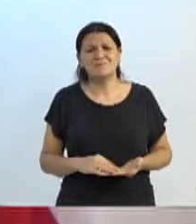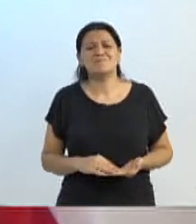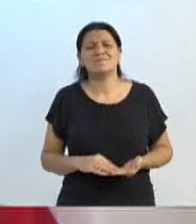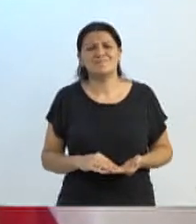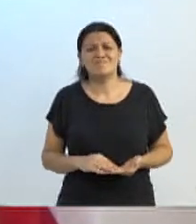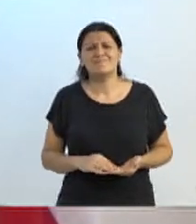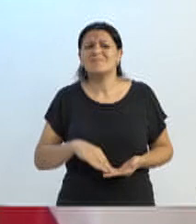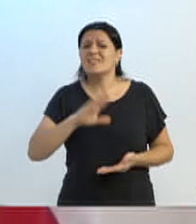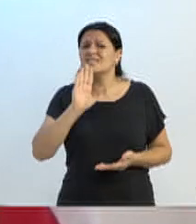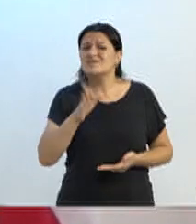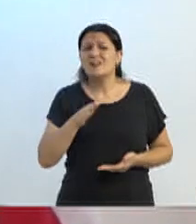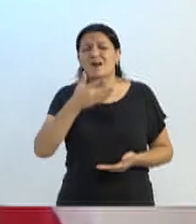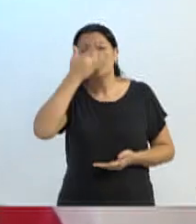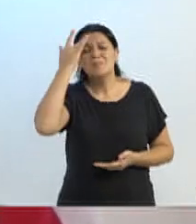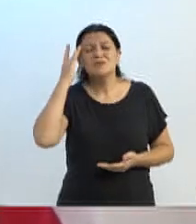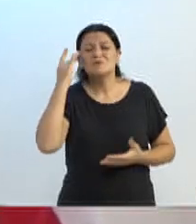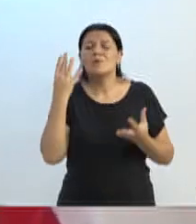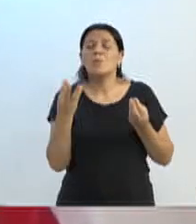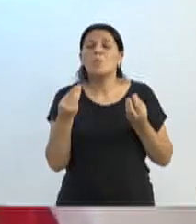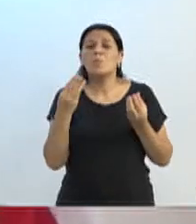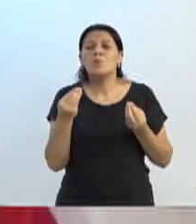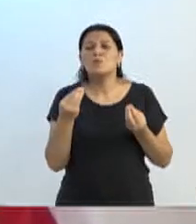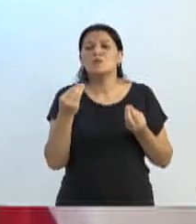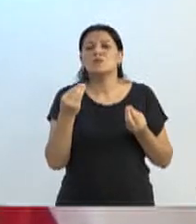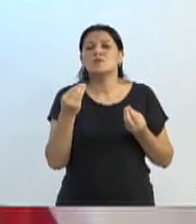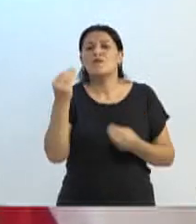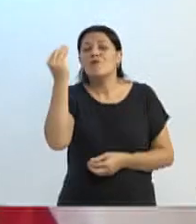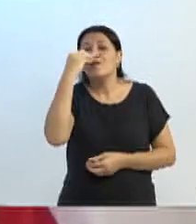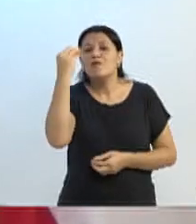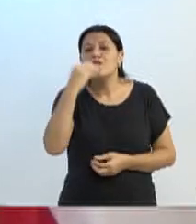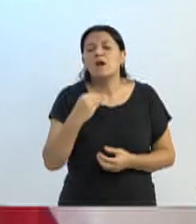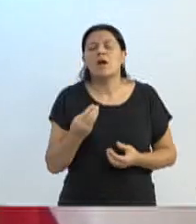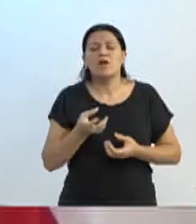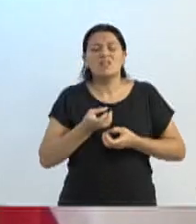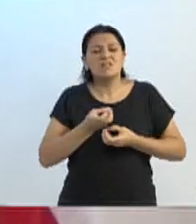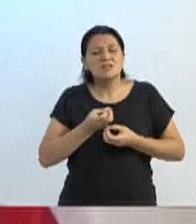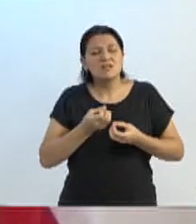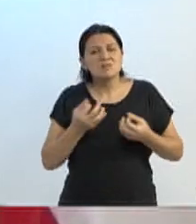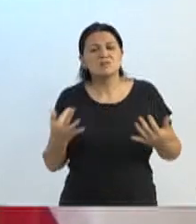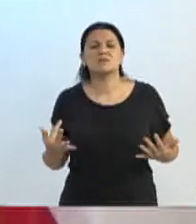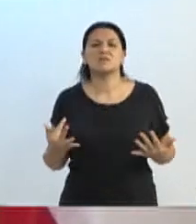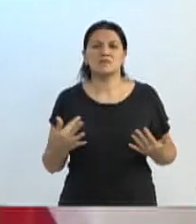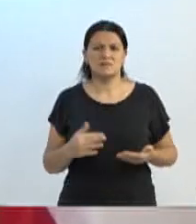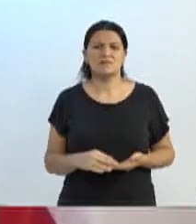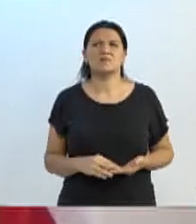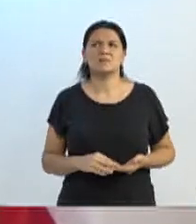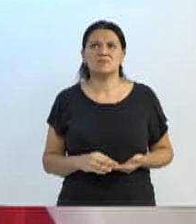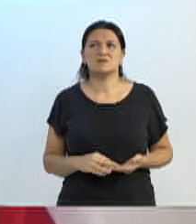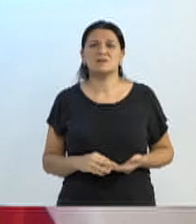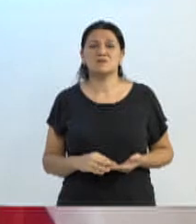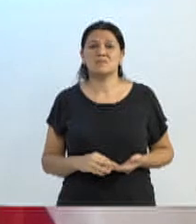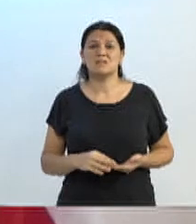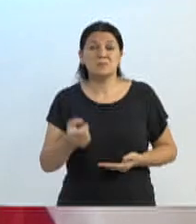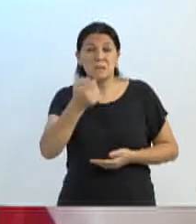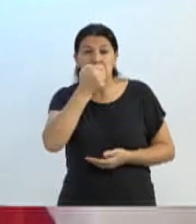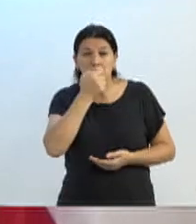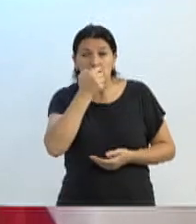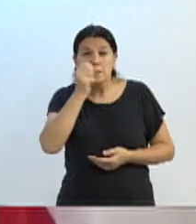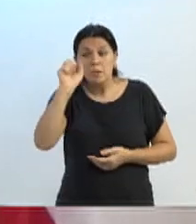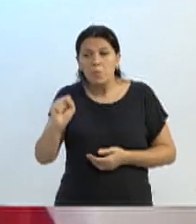já deixa essas pessoas extremamente sensíveis. Uma gripe pode matar.